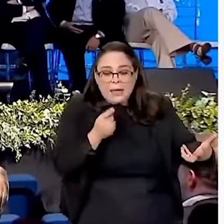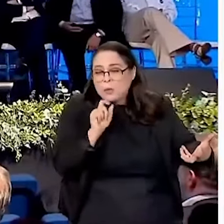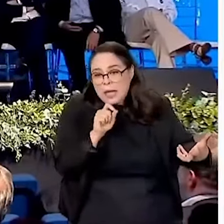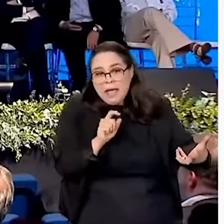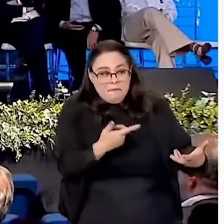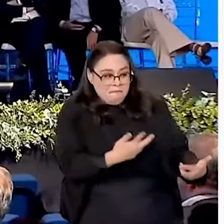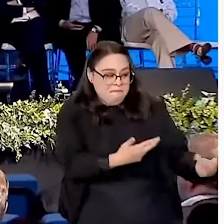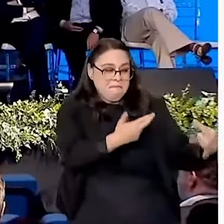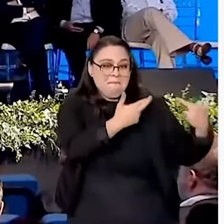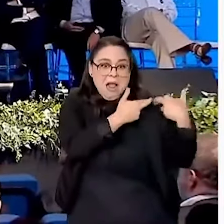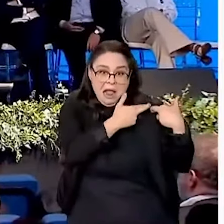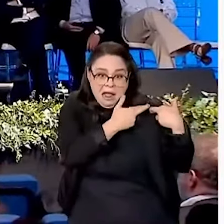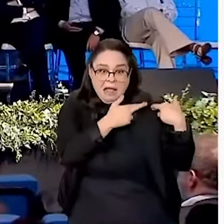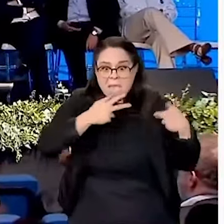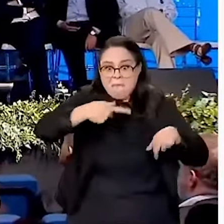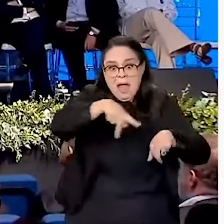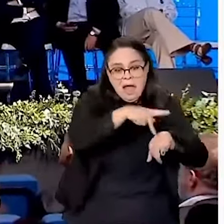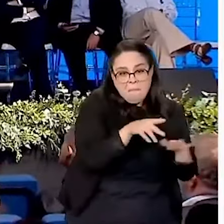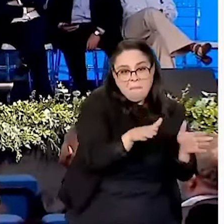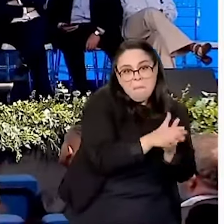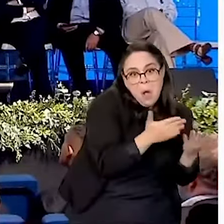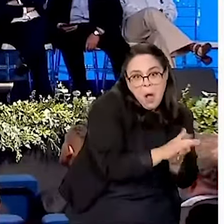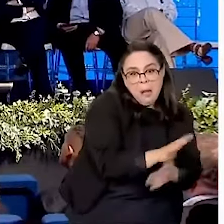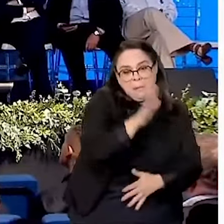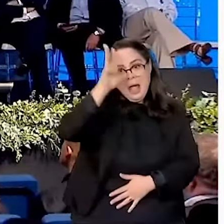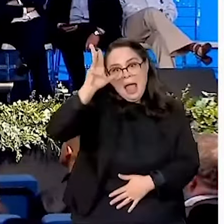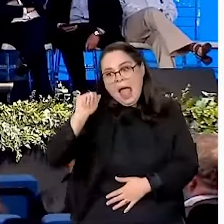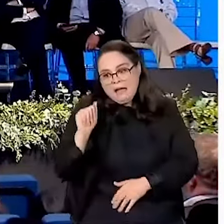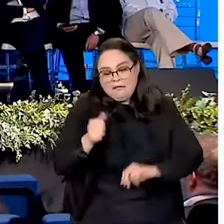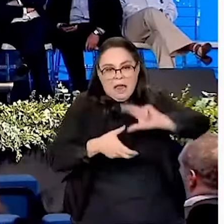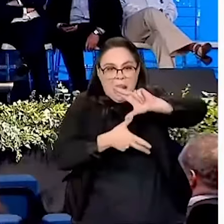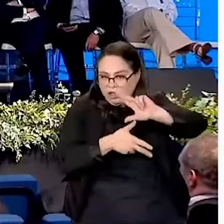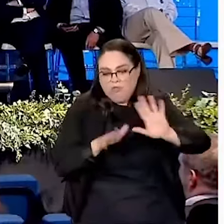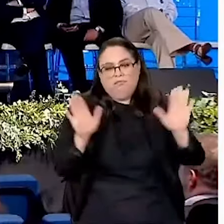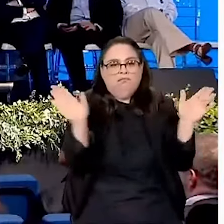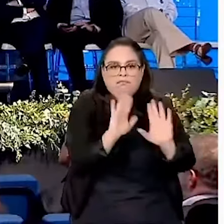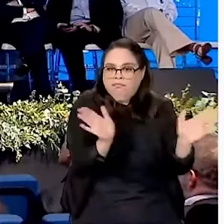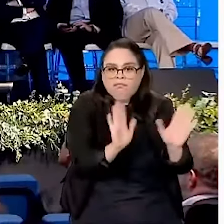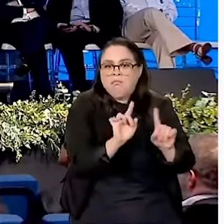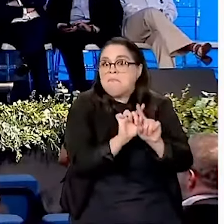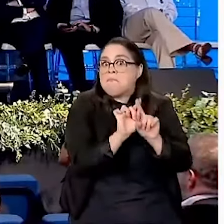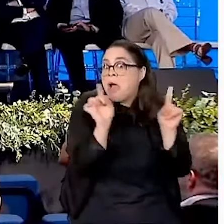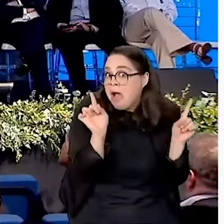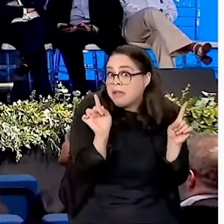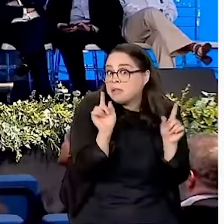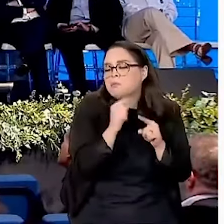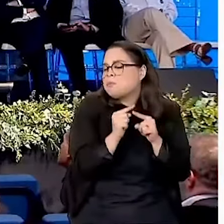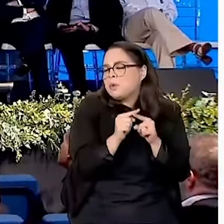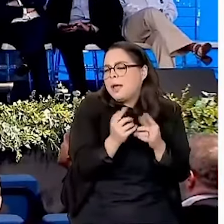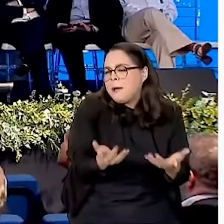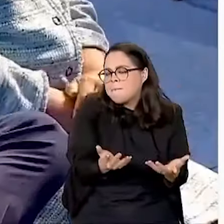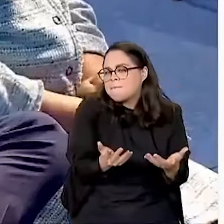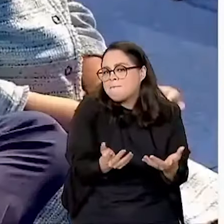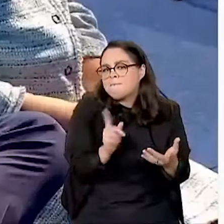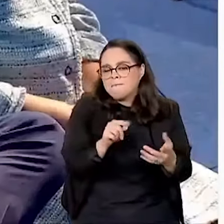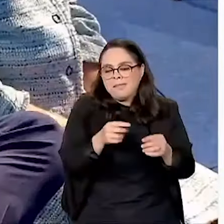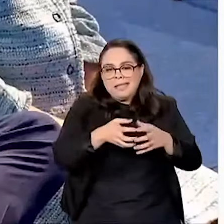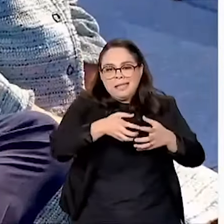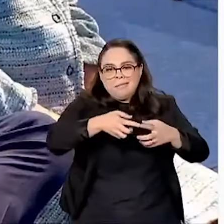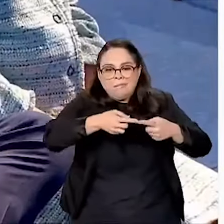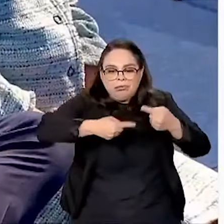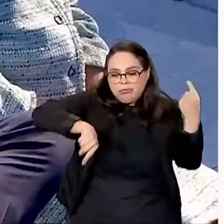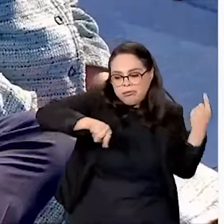fosse responsabilidade de países pobres, africanos ou latino-americanos, mas por